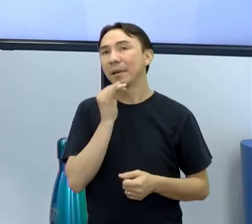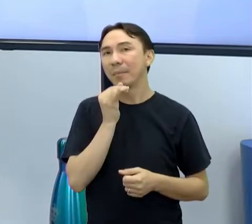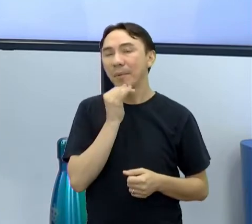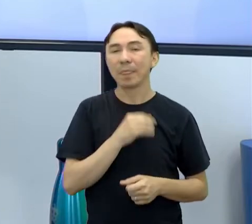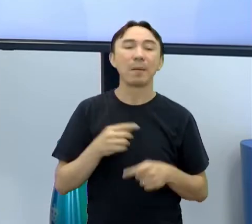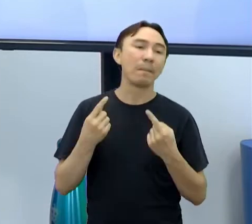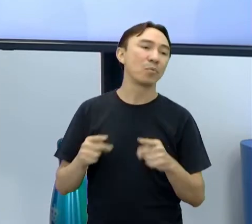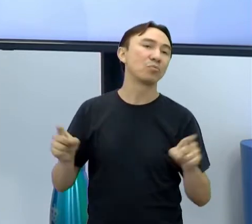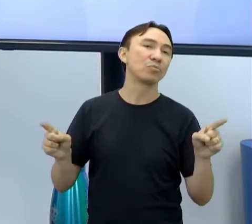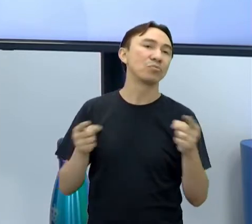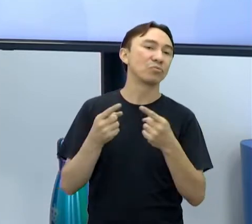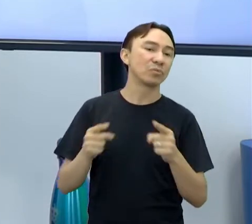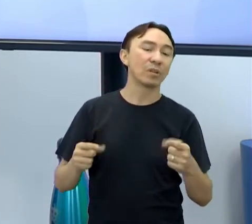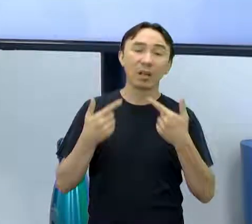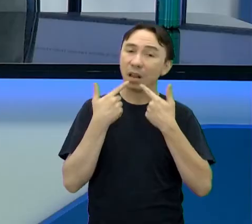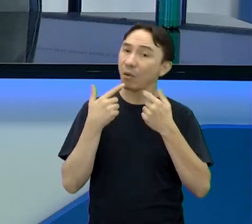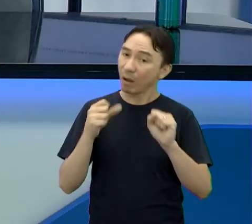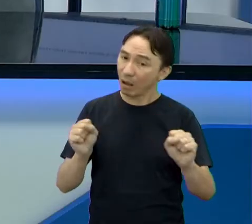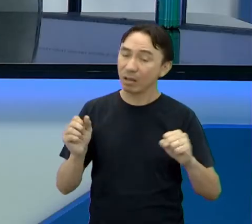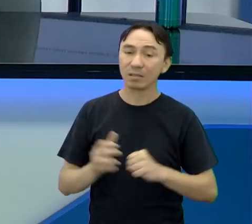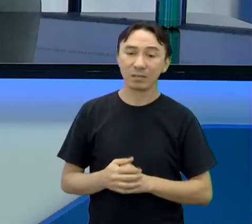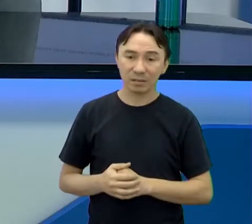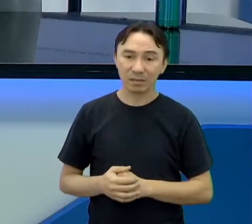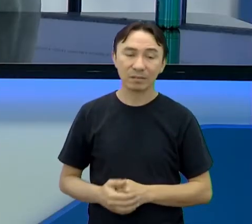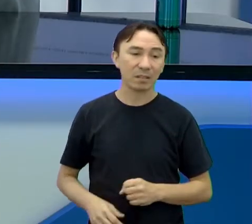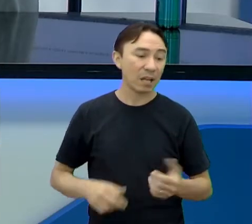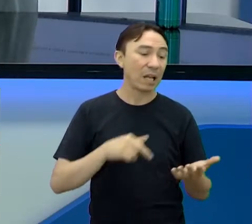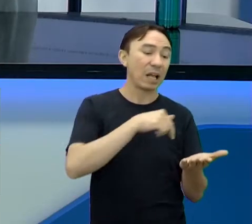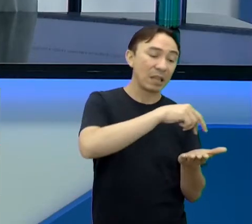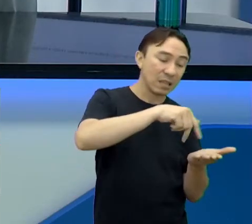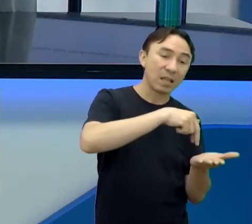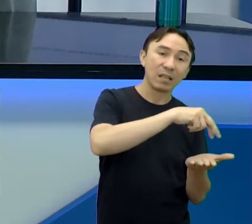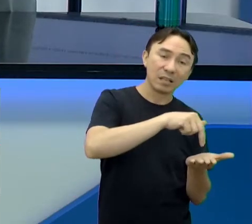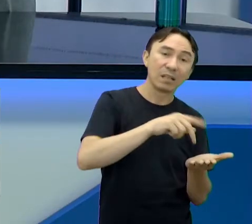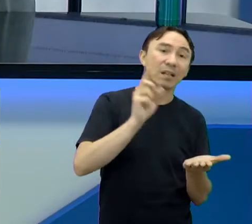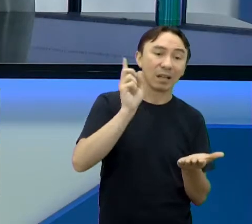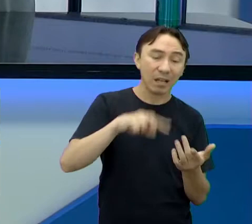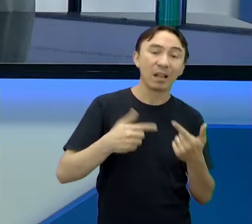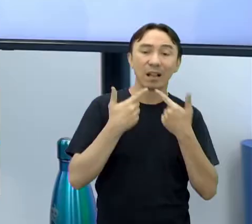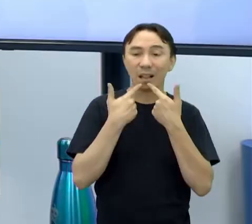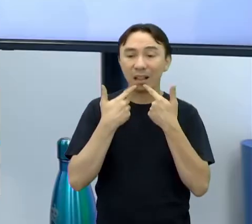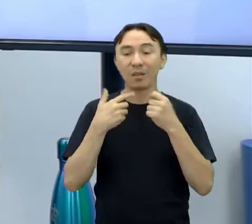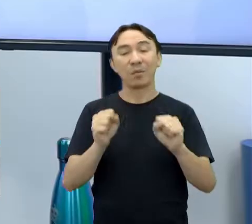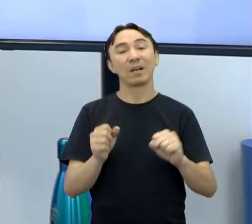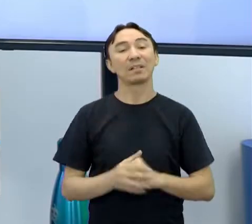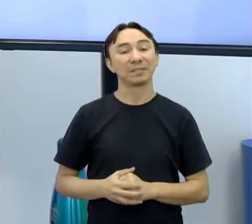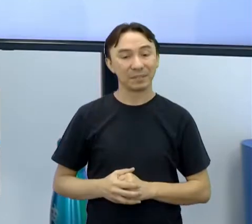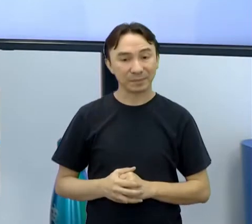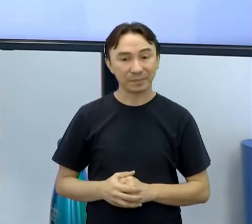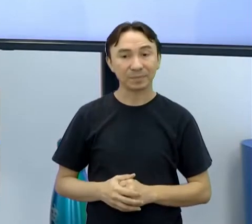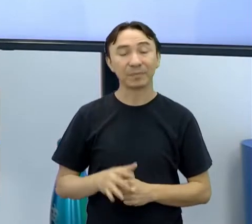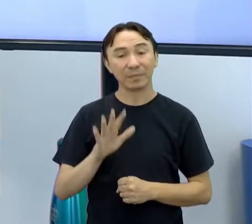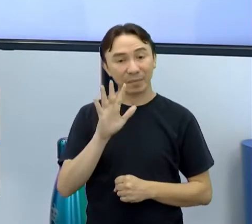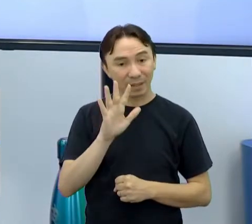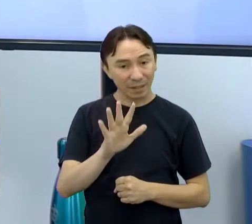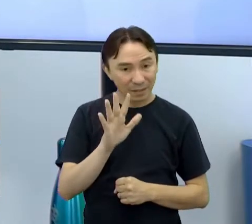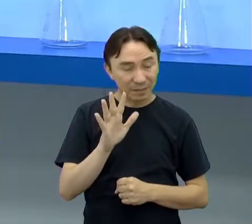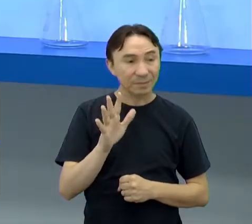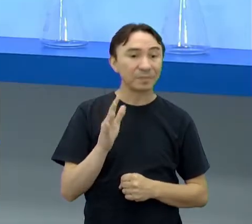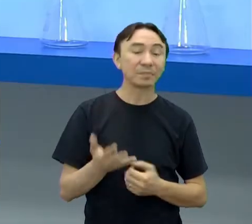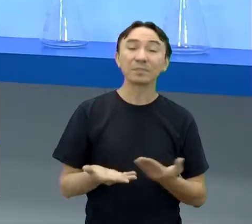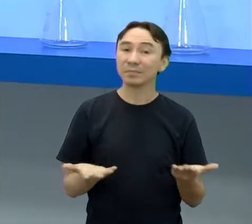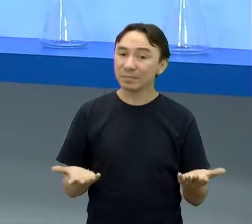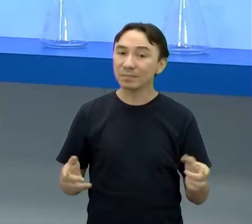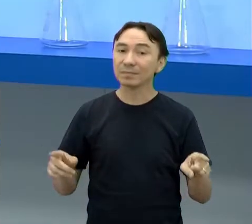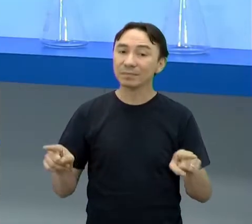linguagem, a dança é um tipo de linguagem. Então, a língua, ela vai materializar, certo, essas linguagens? Exato,